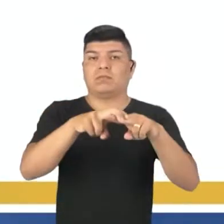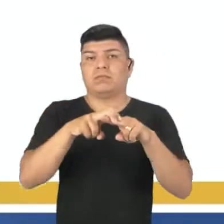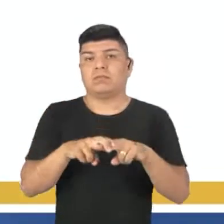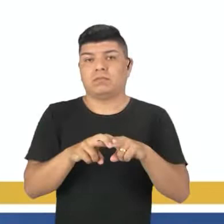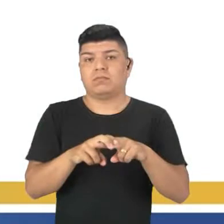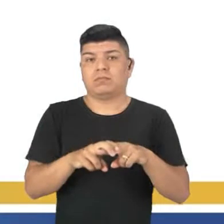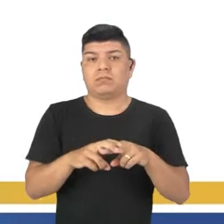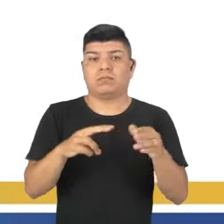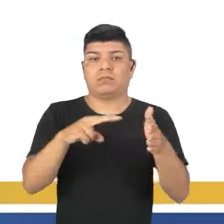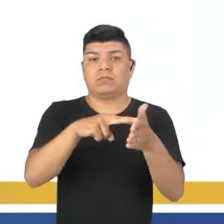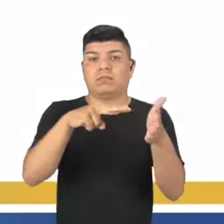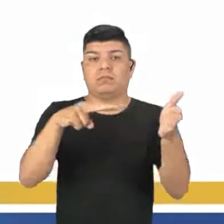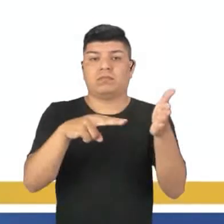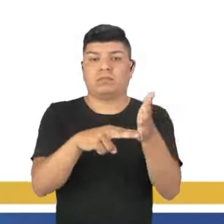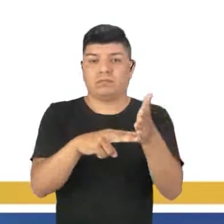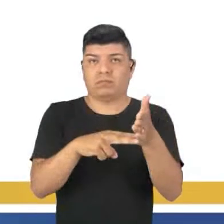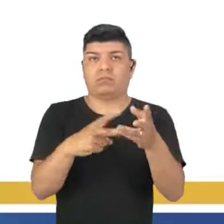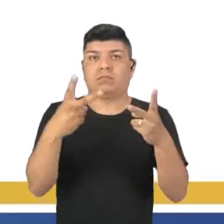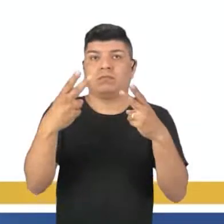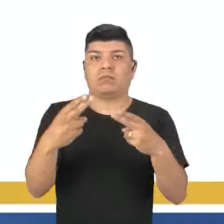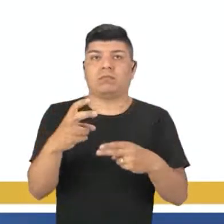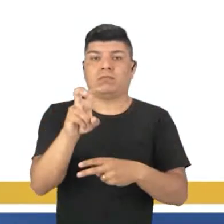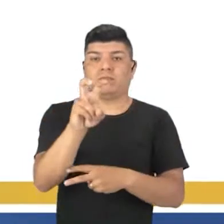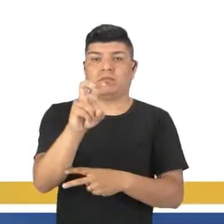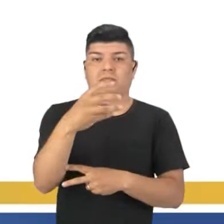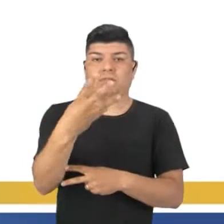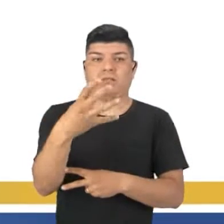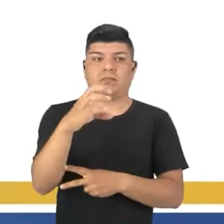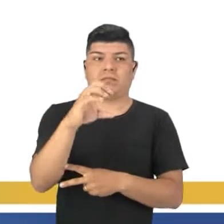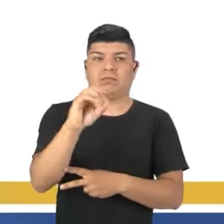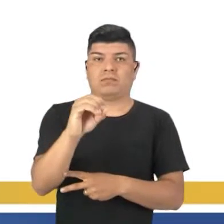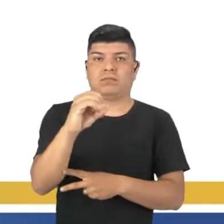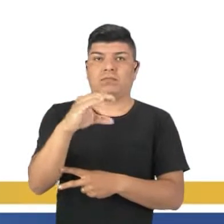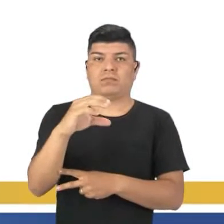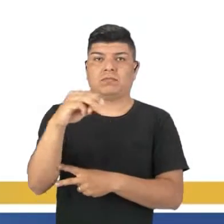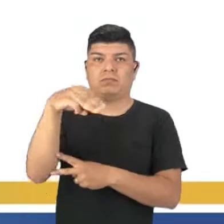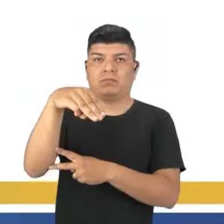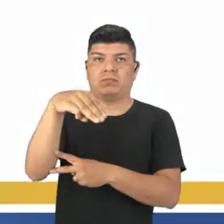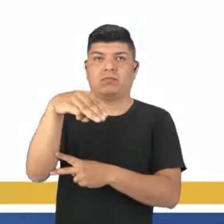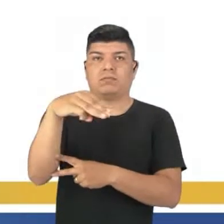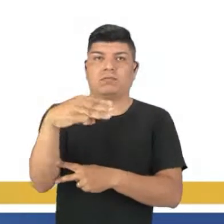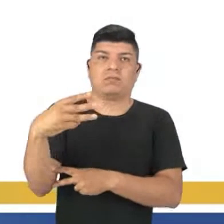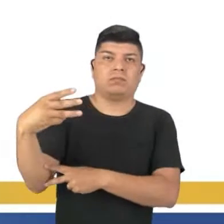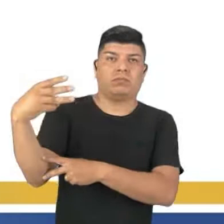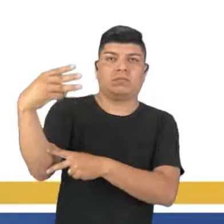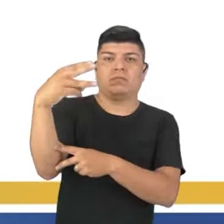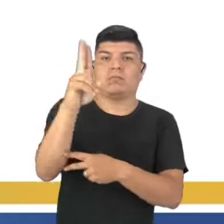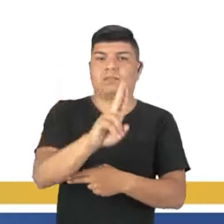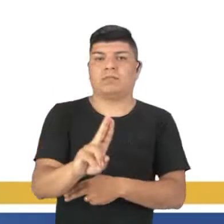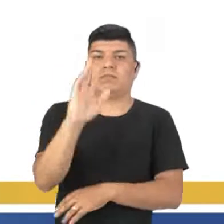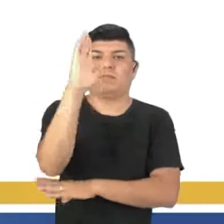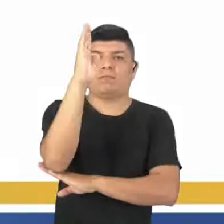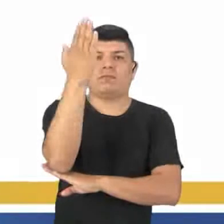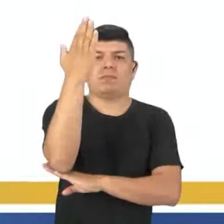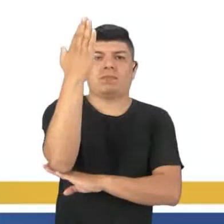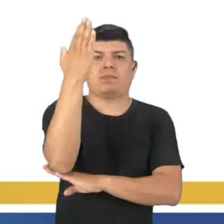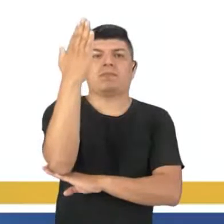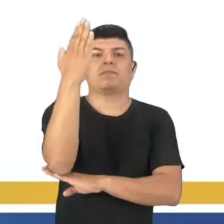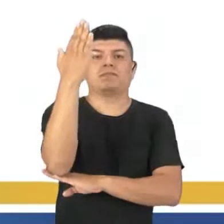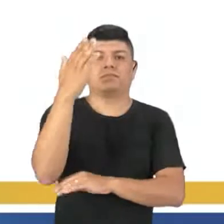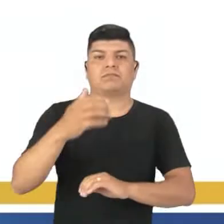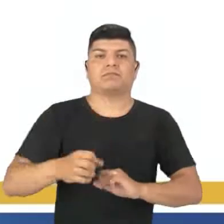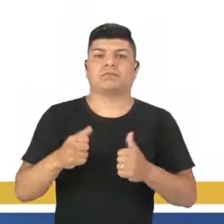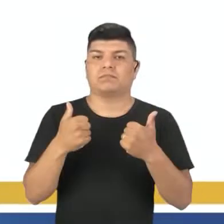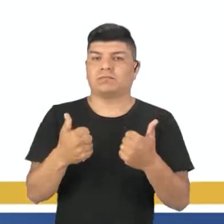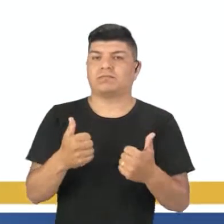vale 540 centímetros cúbicos, né? Que é o mínimo aí de madeira usado, né? Na sua